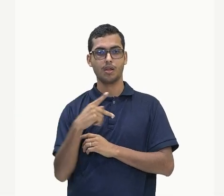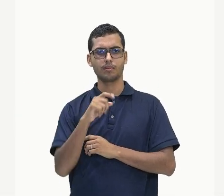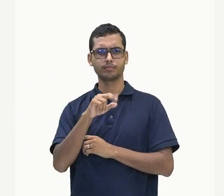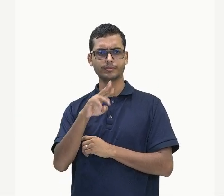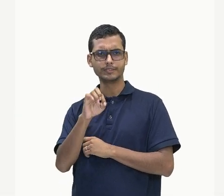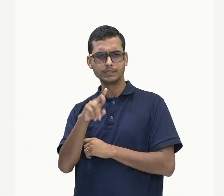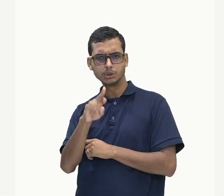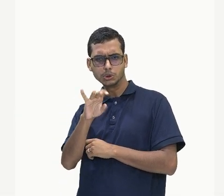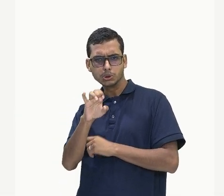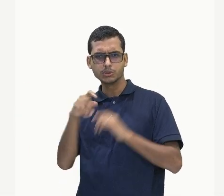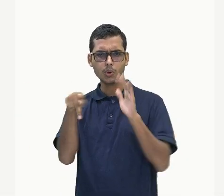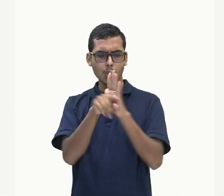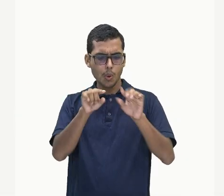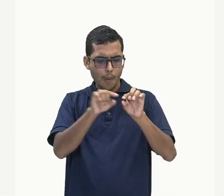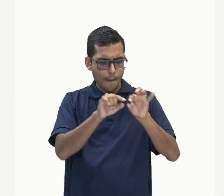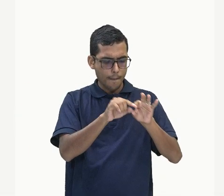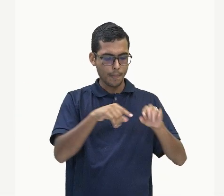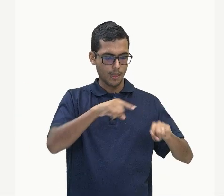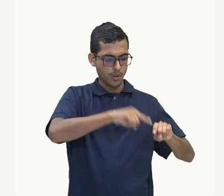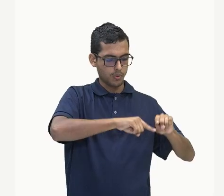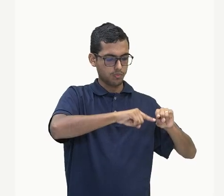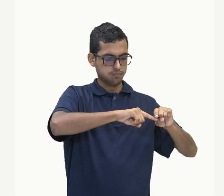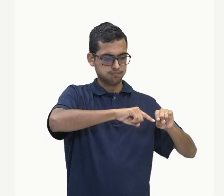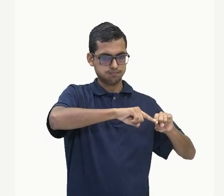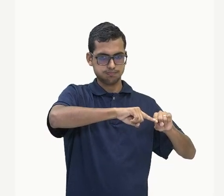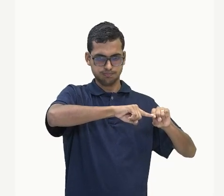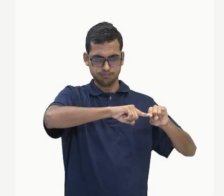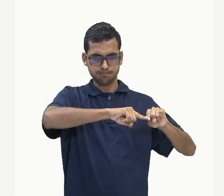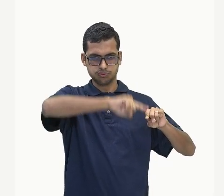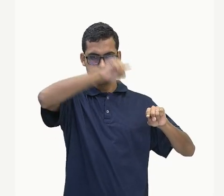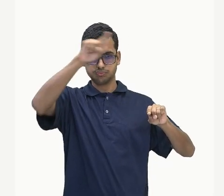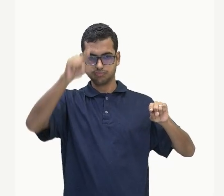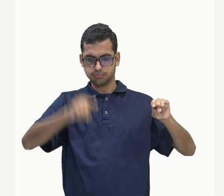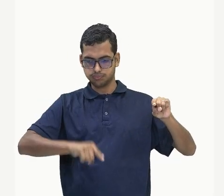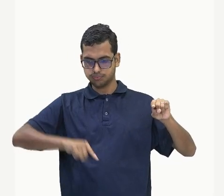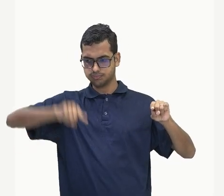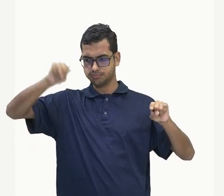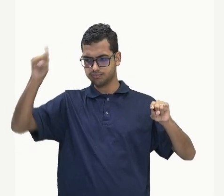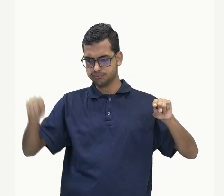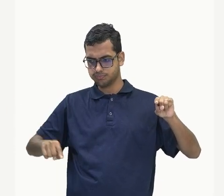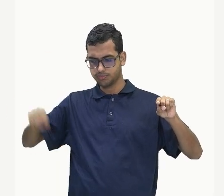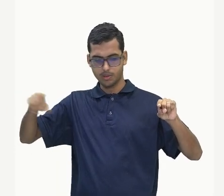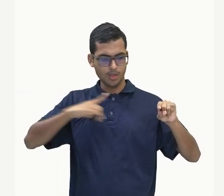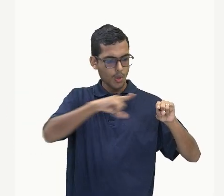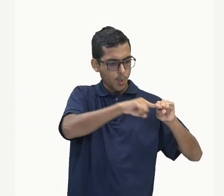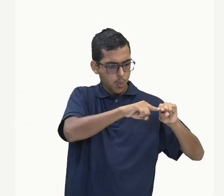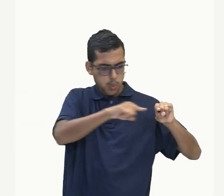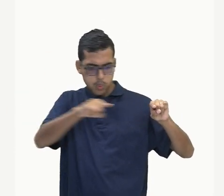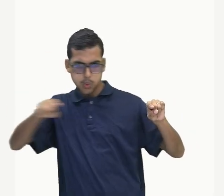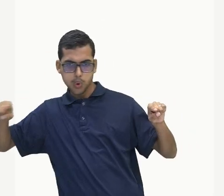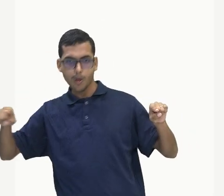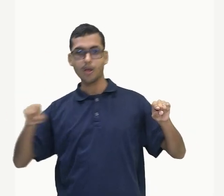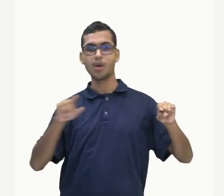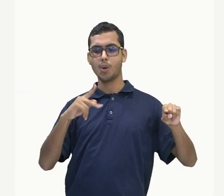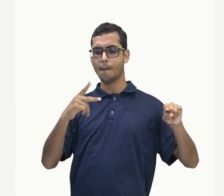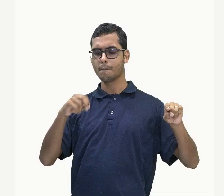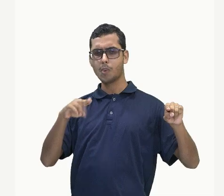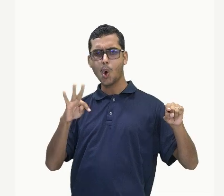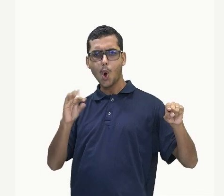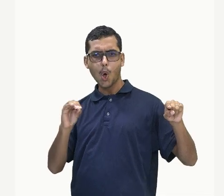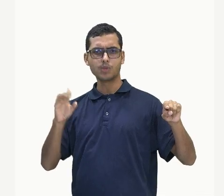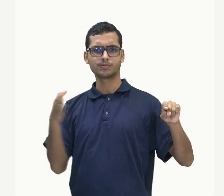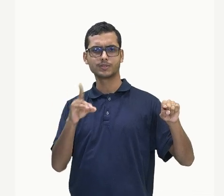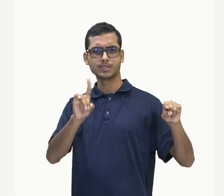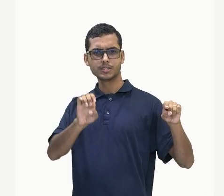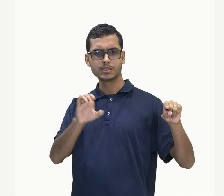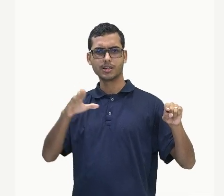equilíbrio. O ponto de equilíbrio é esta reta horizontal que passa no meio da onda. E a amplitude da onda se